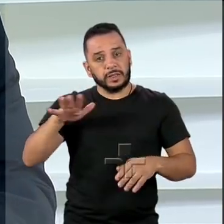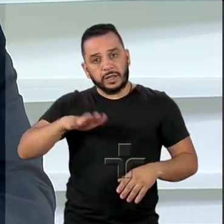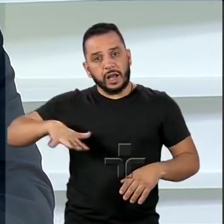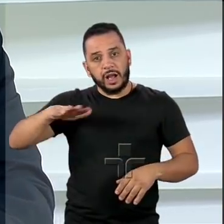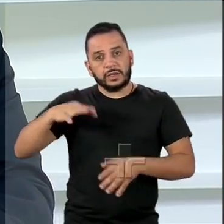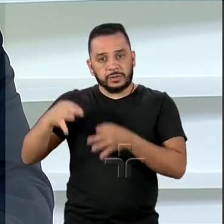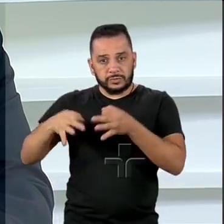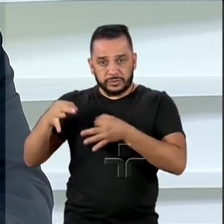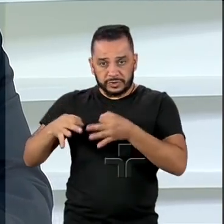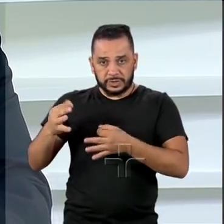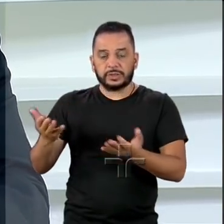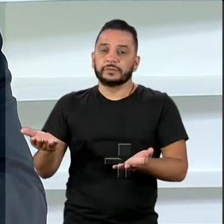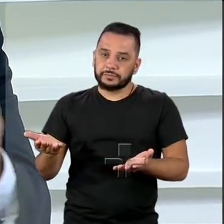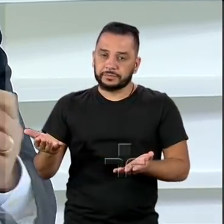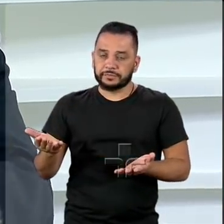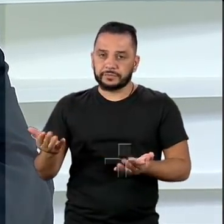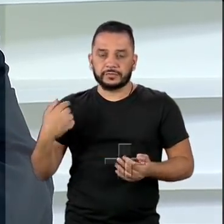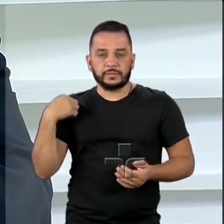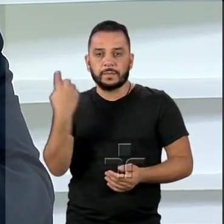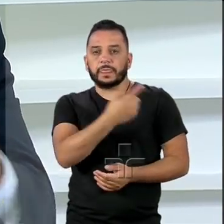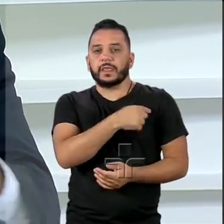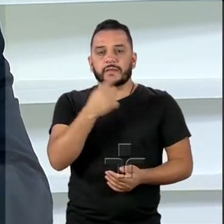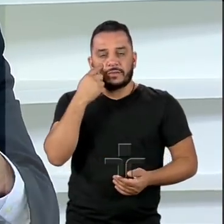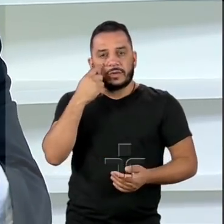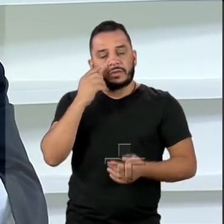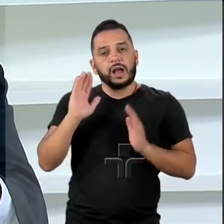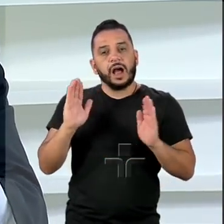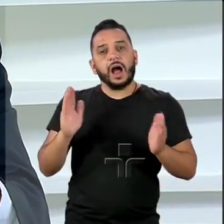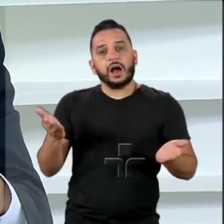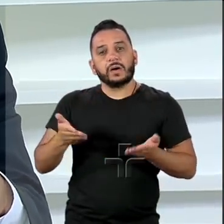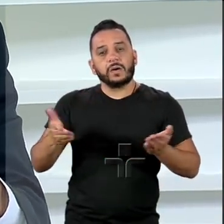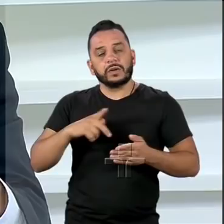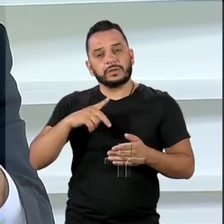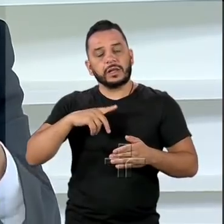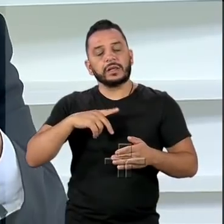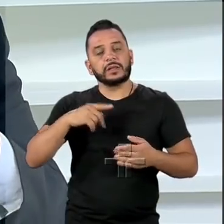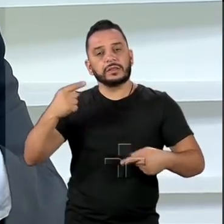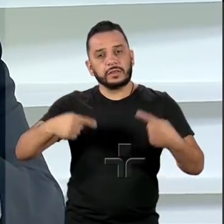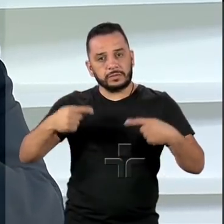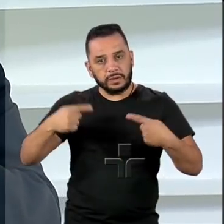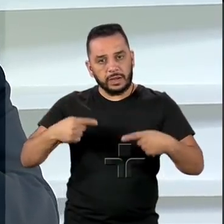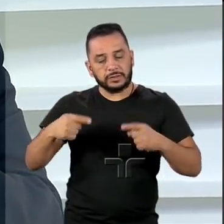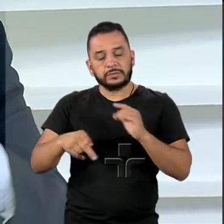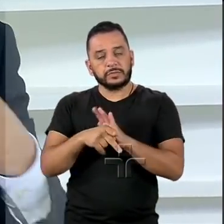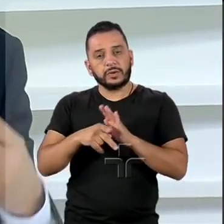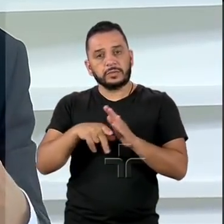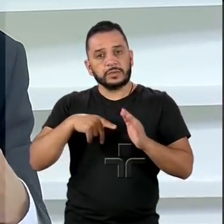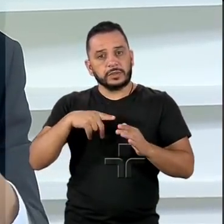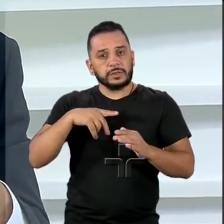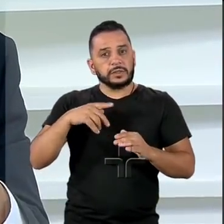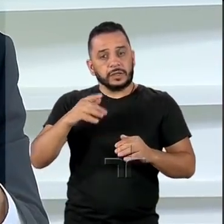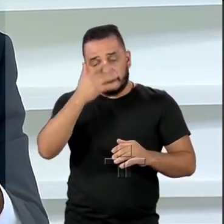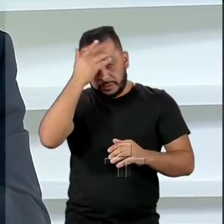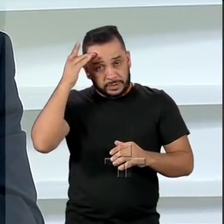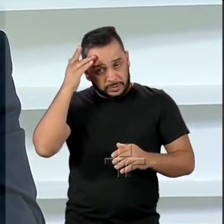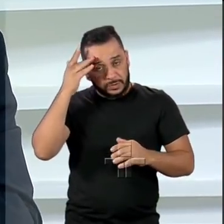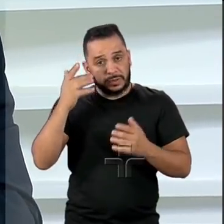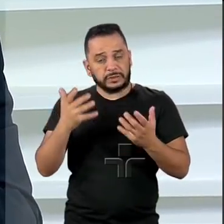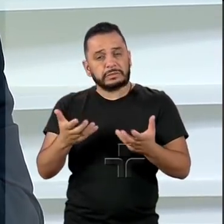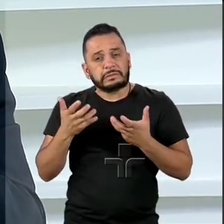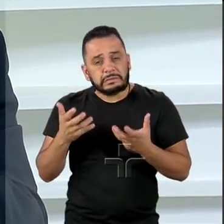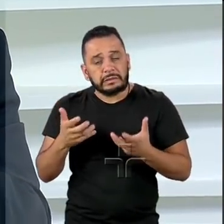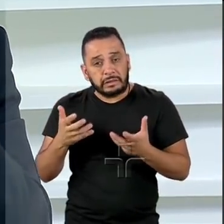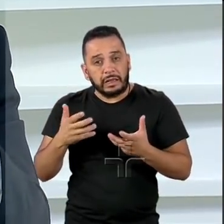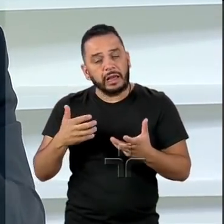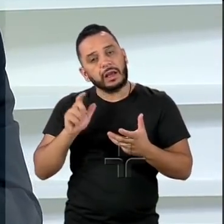não é? Então, nós estamos vendo agora um grande debate entre punitivistas e garantistas, aqueles